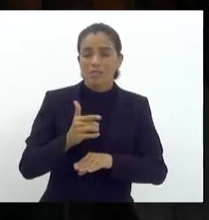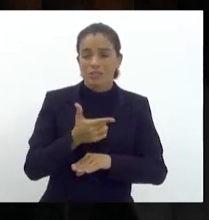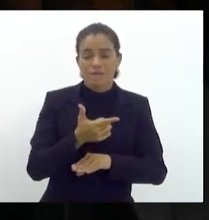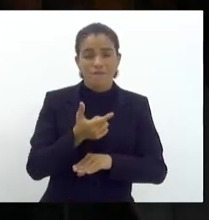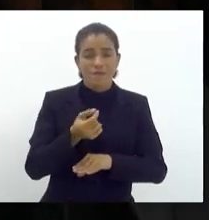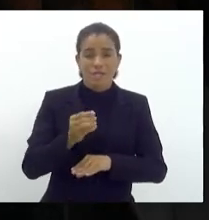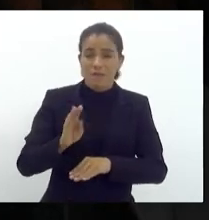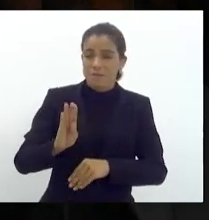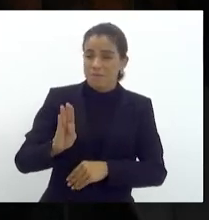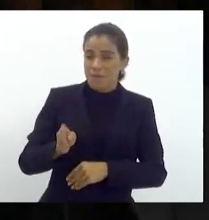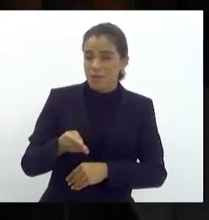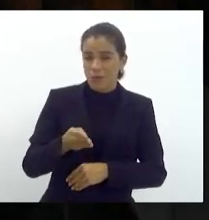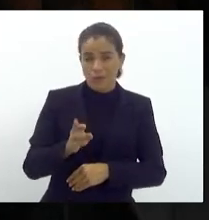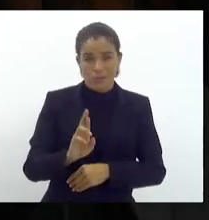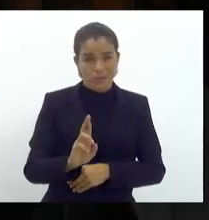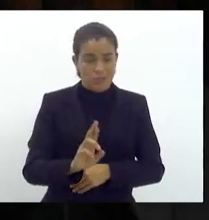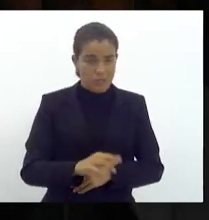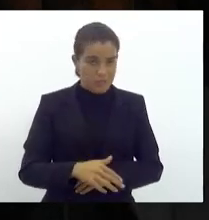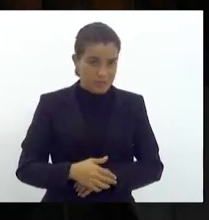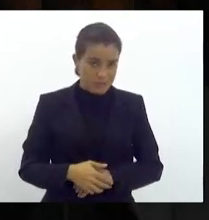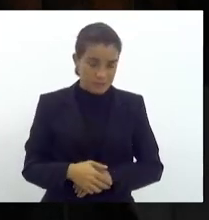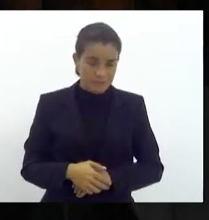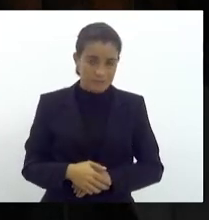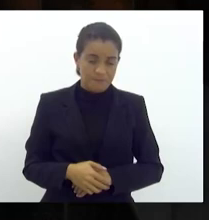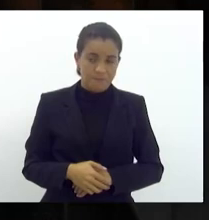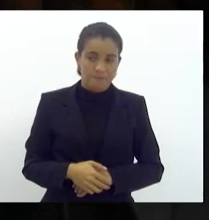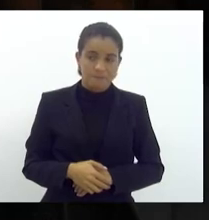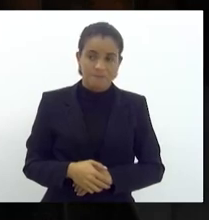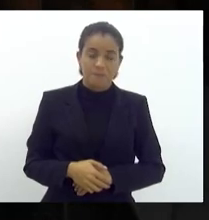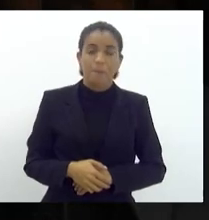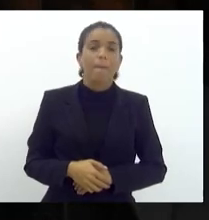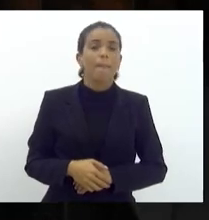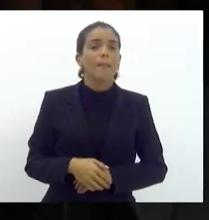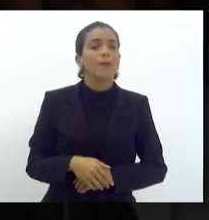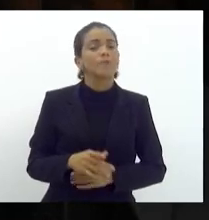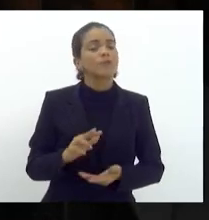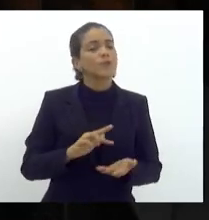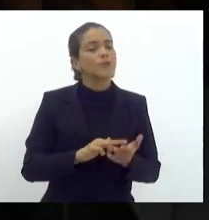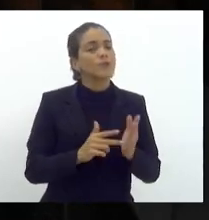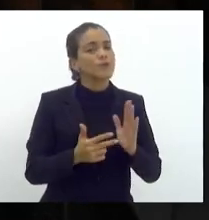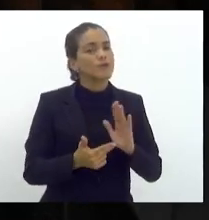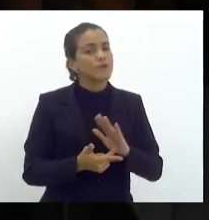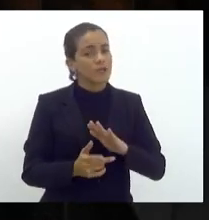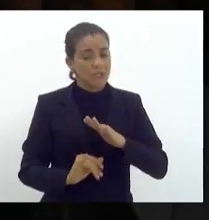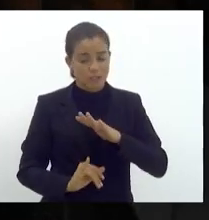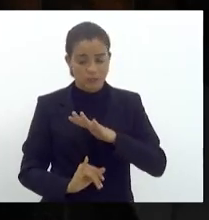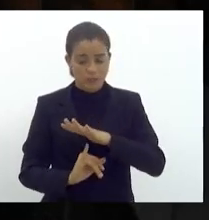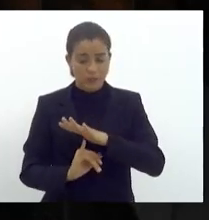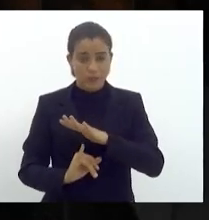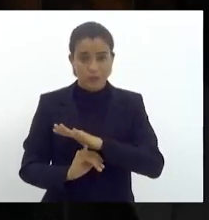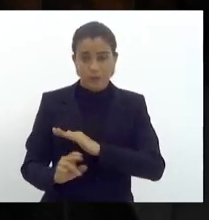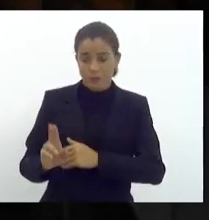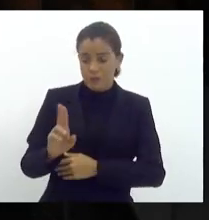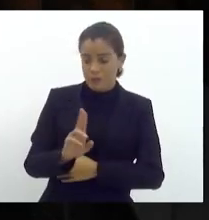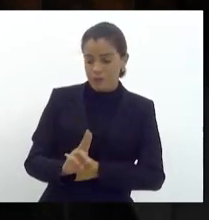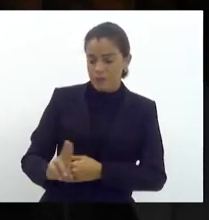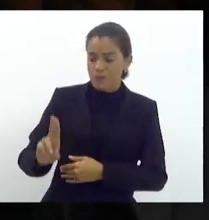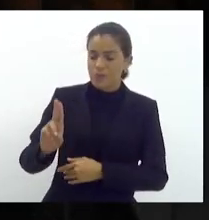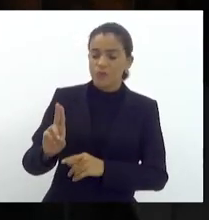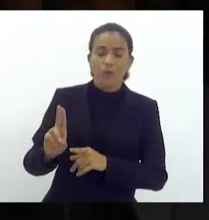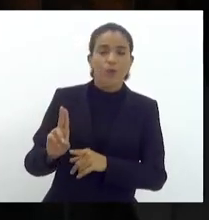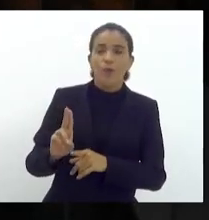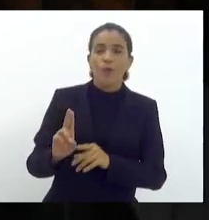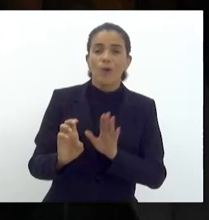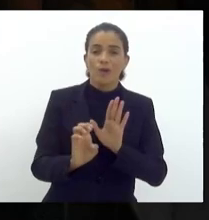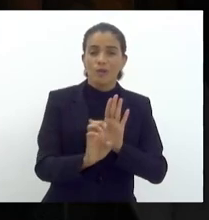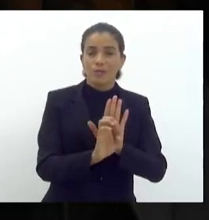20 bilhões de reais porque essas instituições usam o